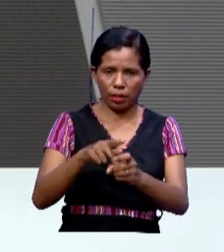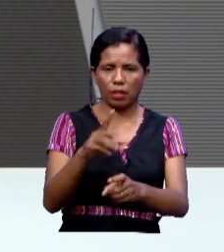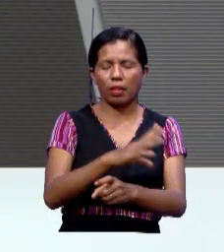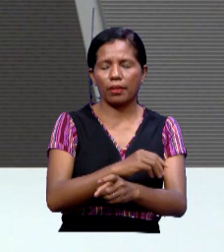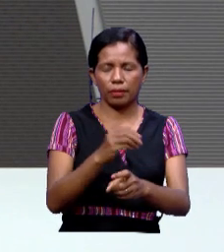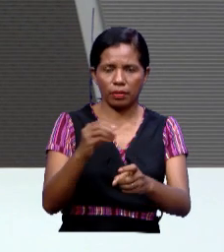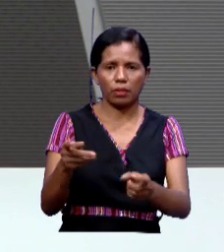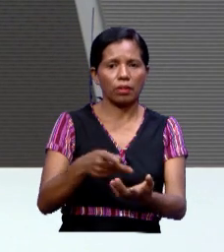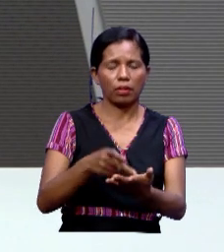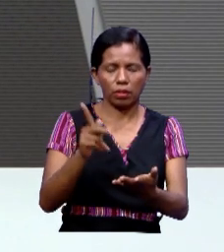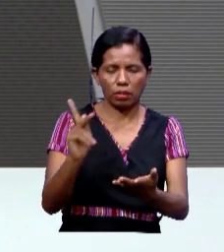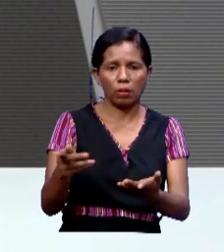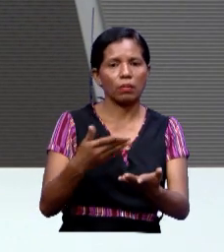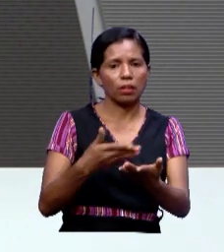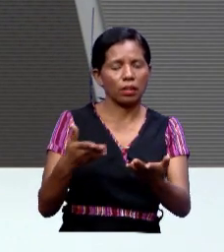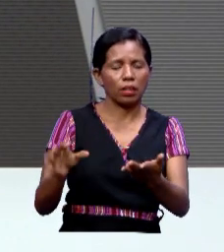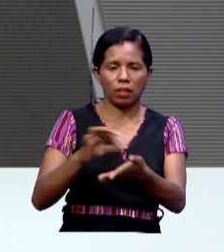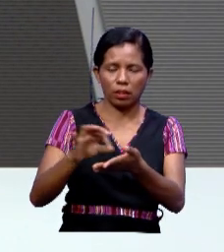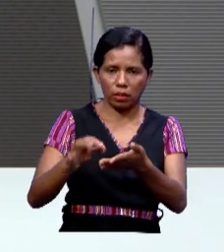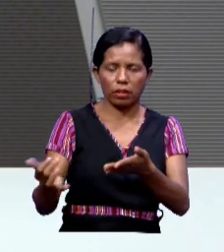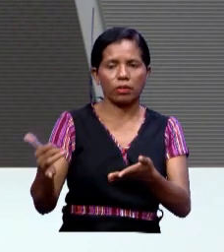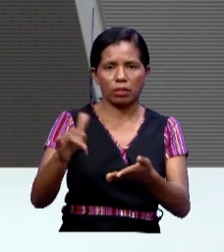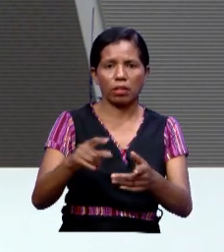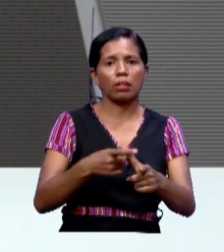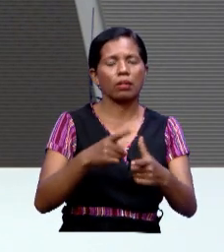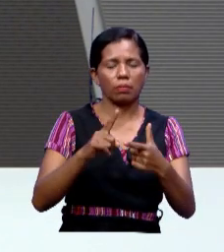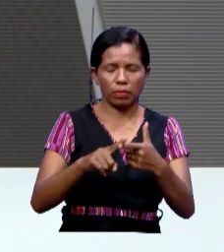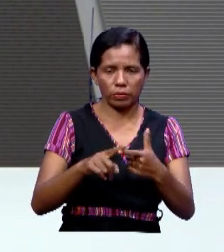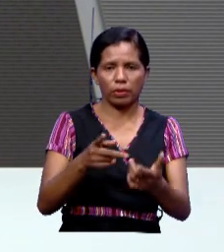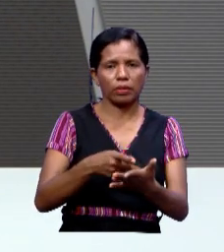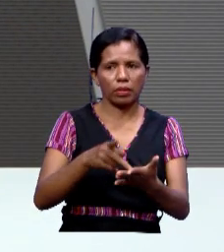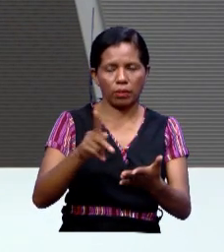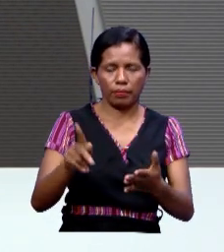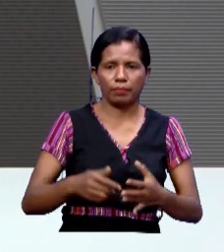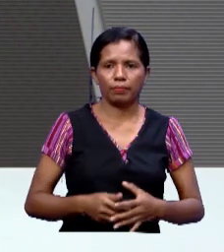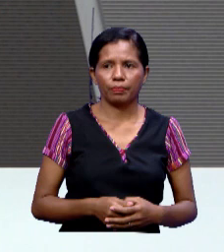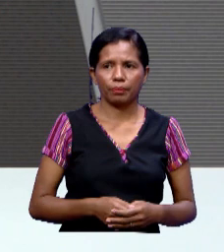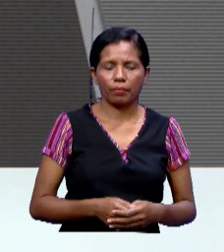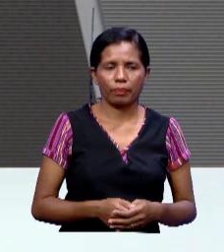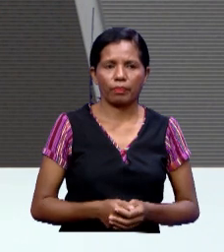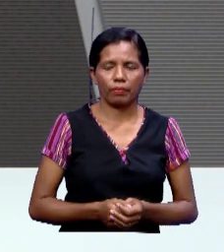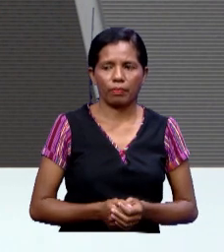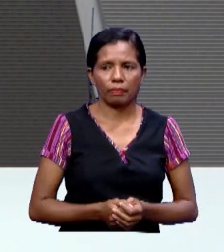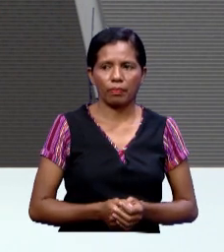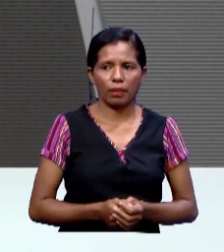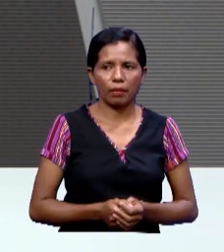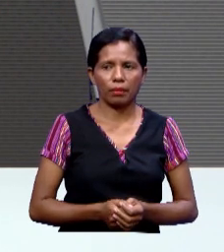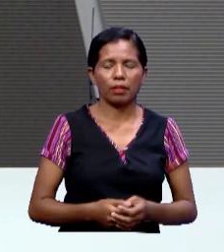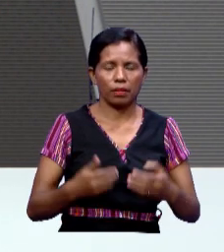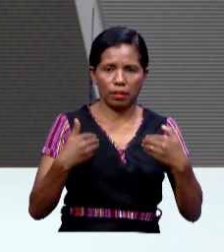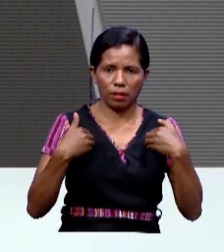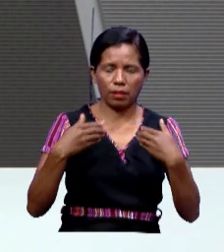un imposto retenção ba fontes né no mos imposto rendimento salário e mos